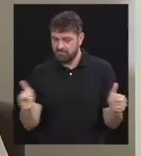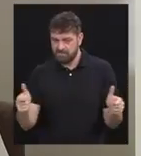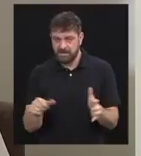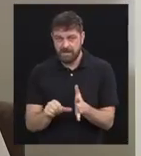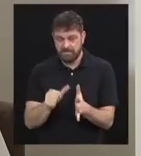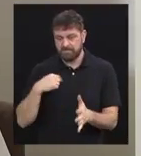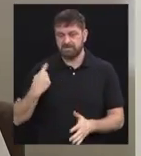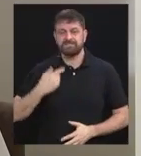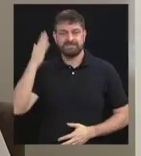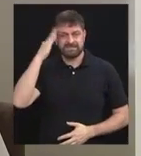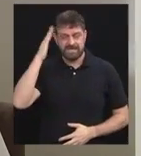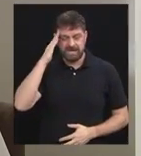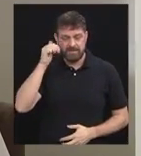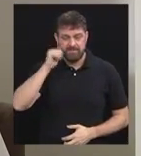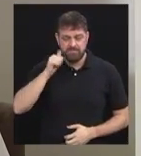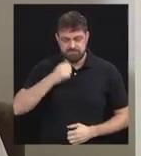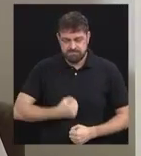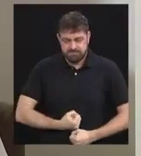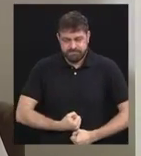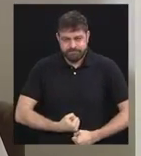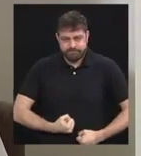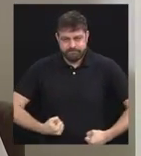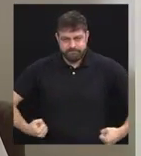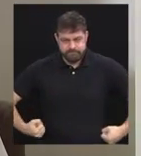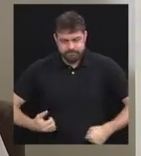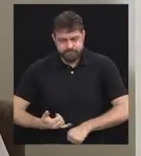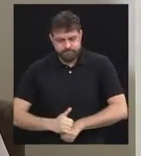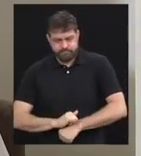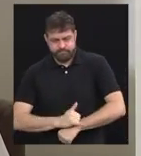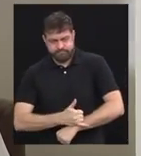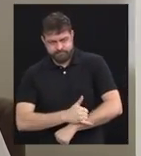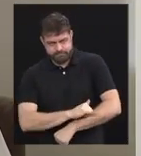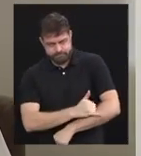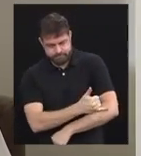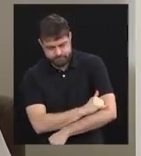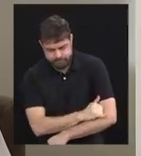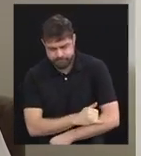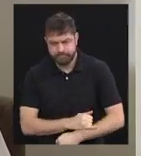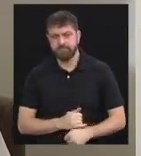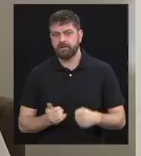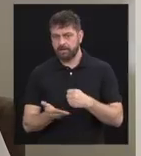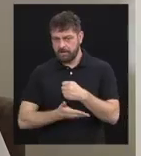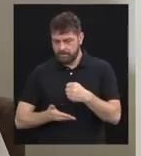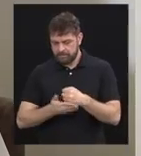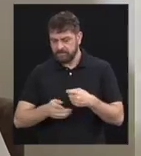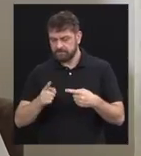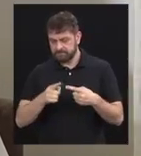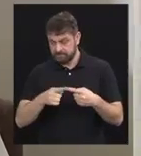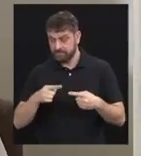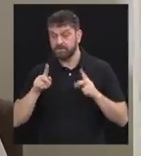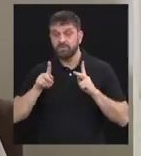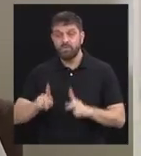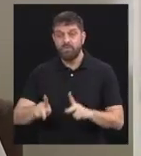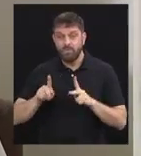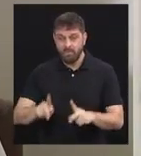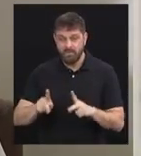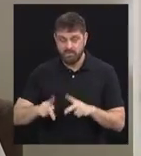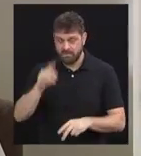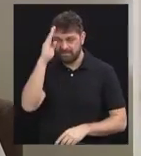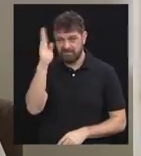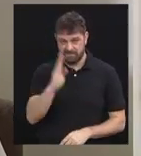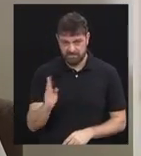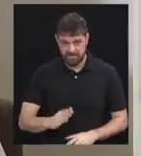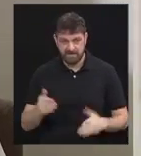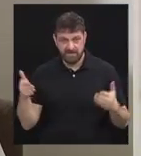nós sabemos que a obesidade é uma causa importante para o câncer de mama. E a nossa população